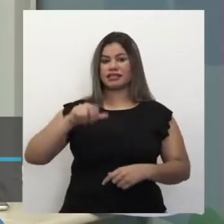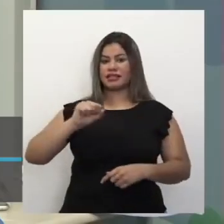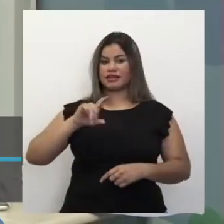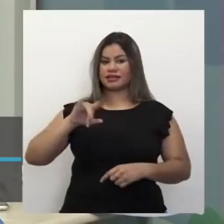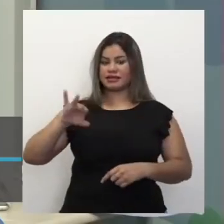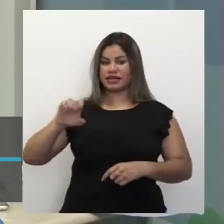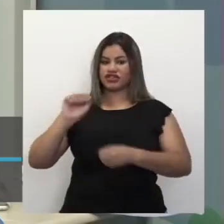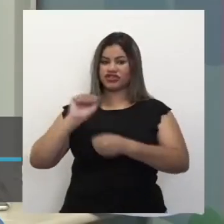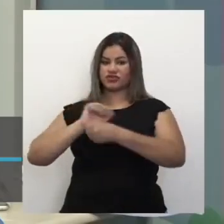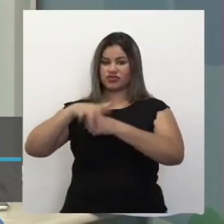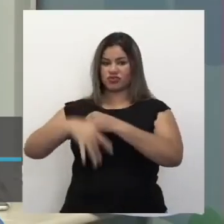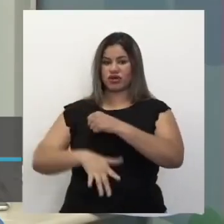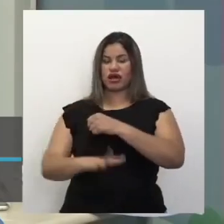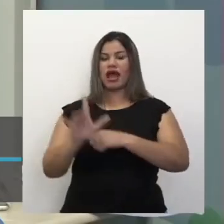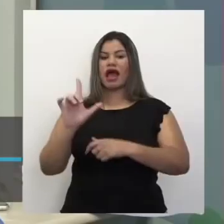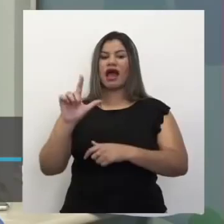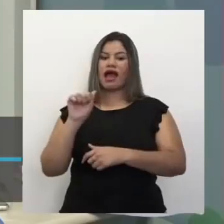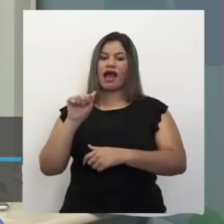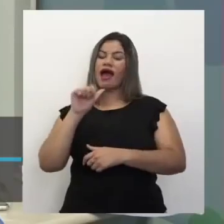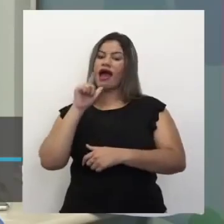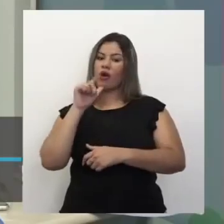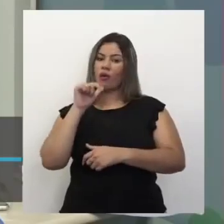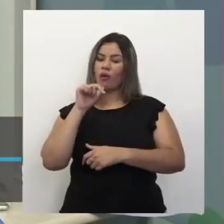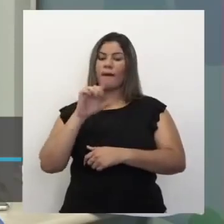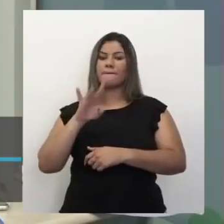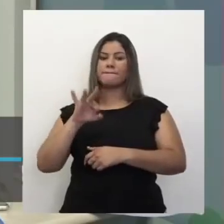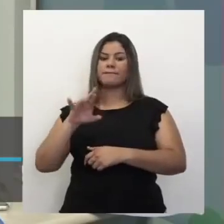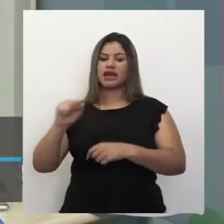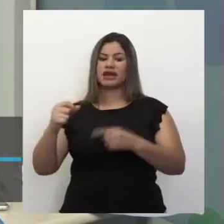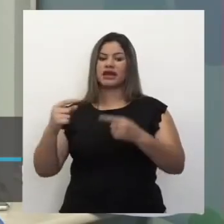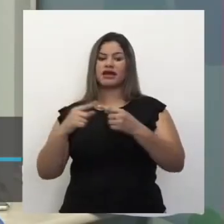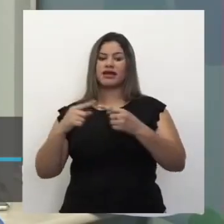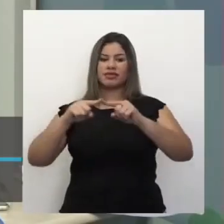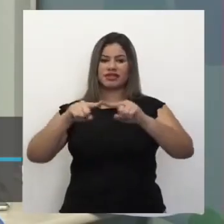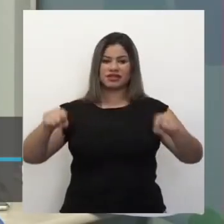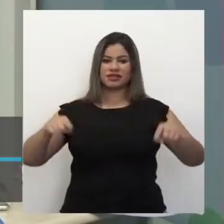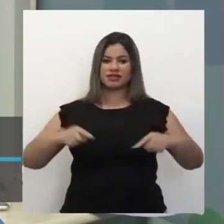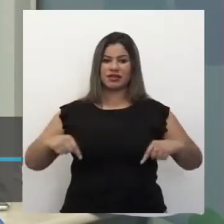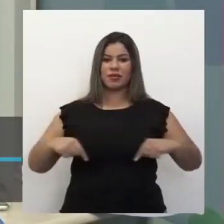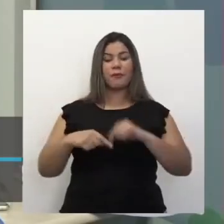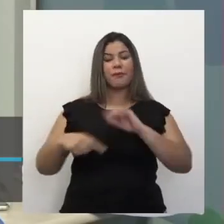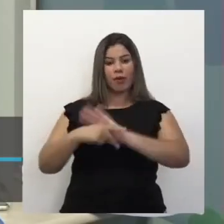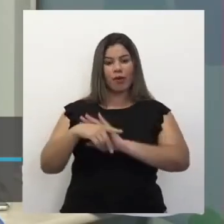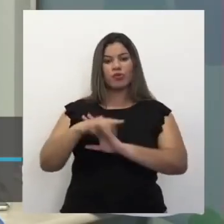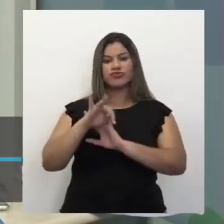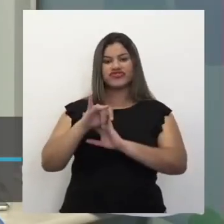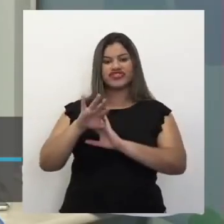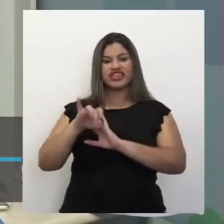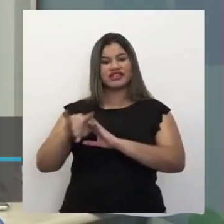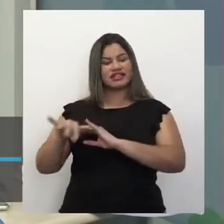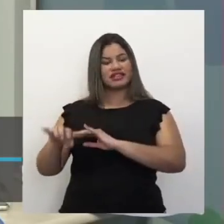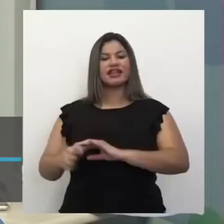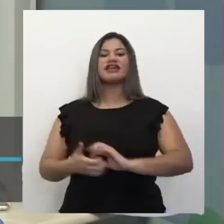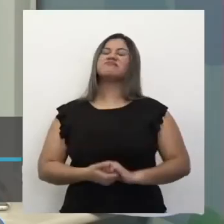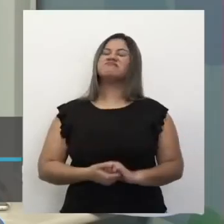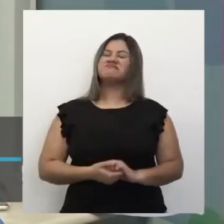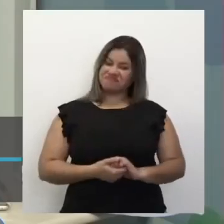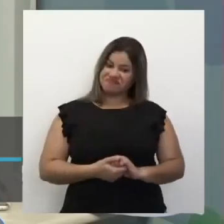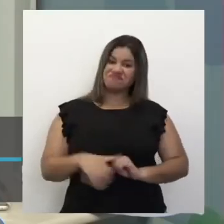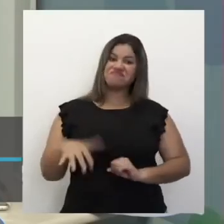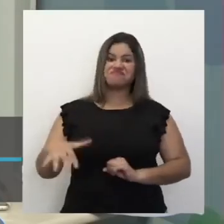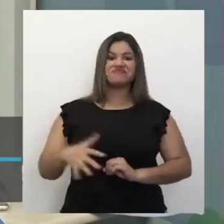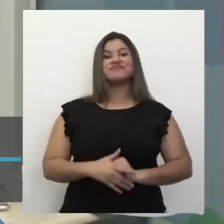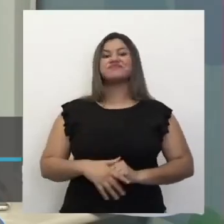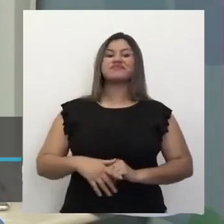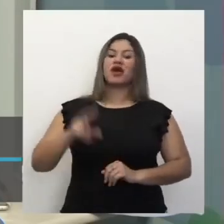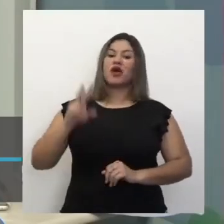sendo nascente do córrego Água Branca na bacia hidrográfica do Baixo Tietê. Olha, esse... Ó, foi bem legal você ter colocado